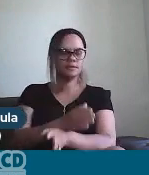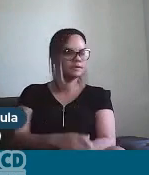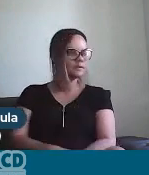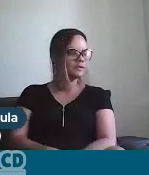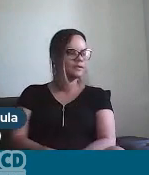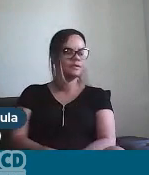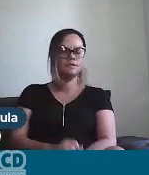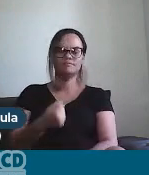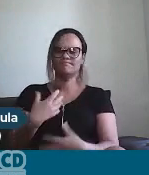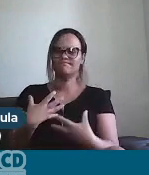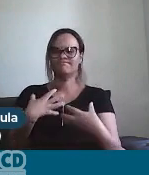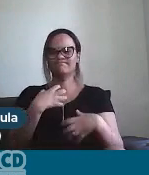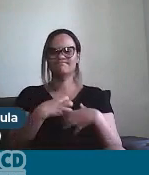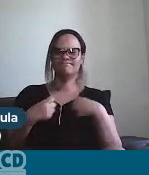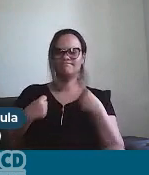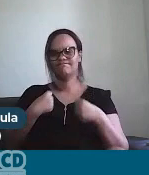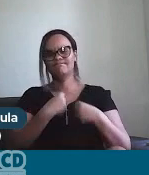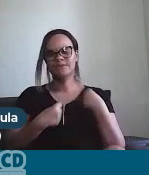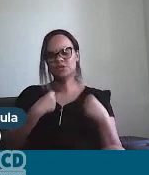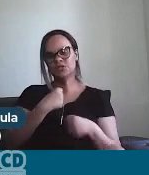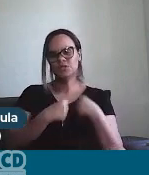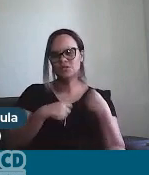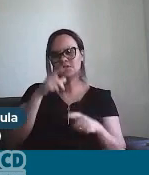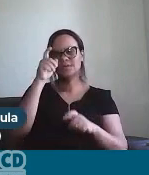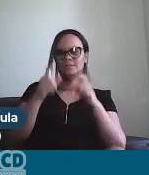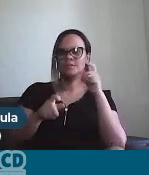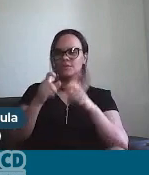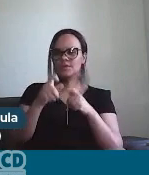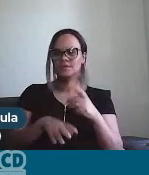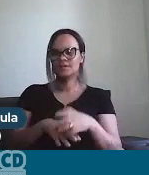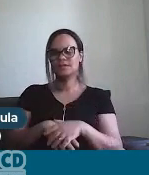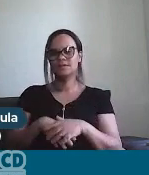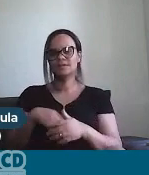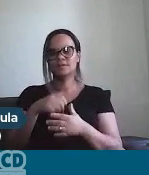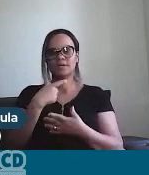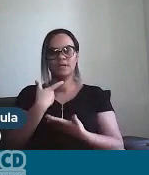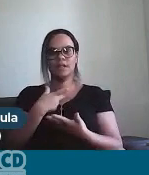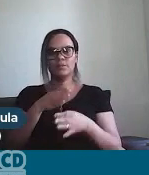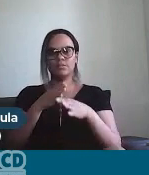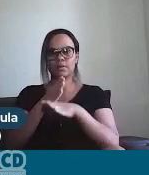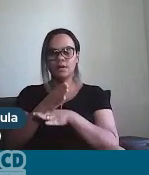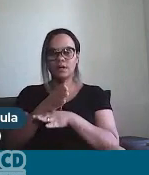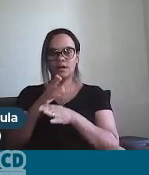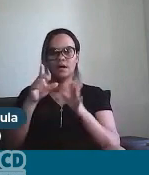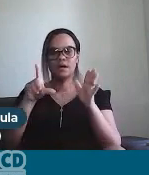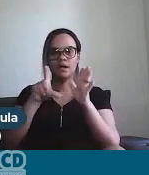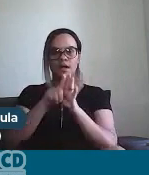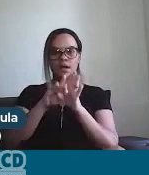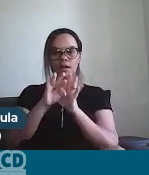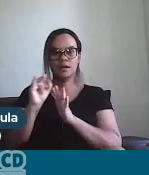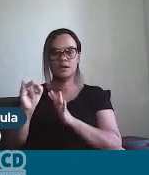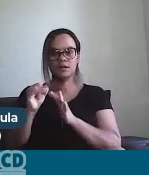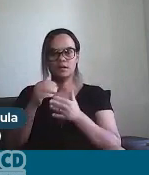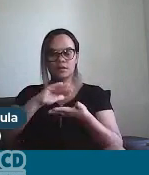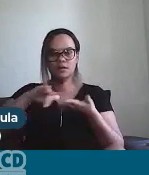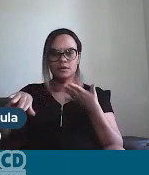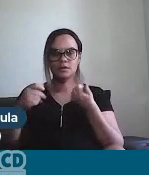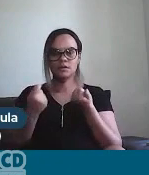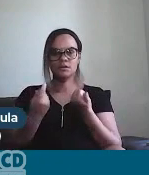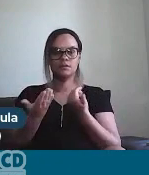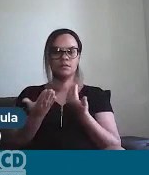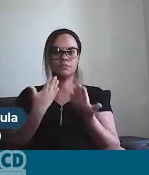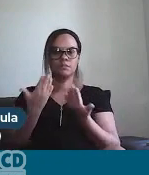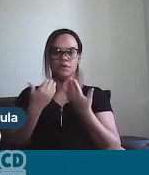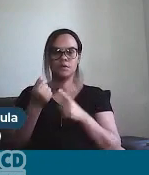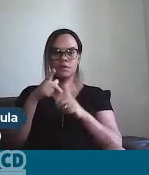a ansiedade mesmo que isso gera nas pessoas, né? Eu preciso acessar algum benefício, a LBI me diz que tem que ser uma avaliação biopsicossocial e não tem um